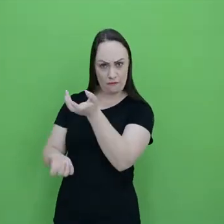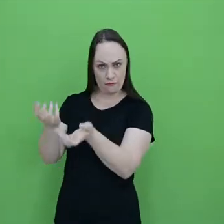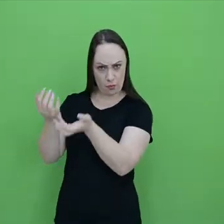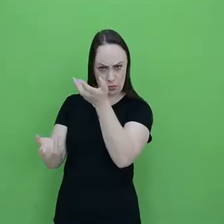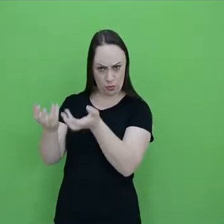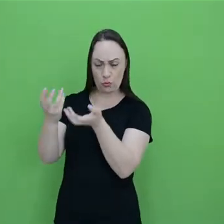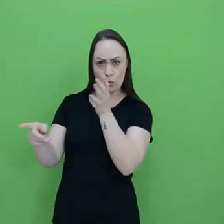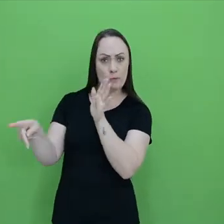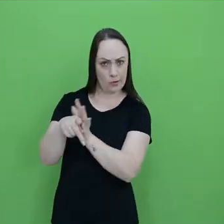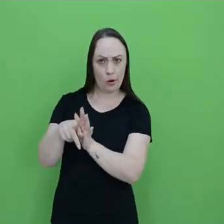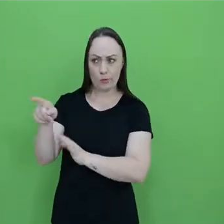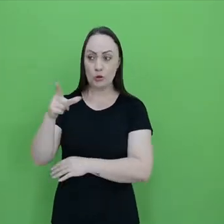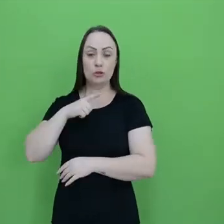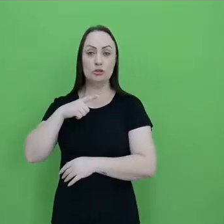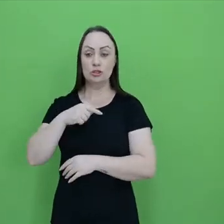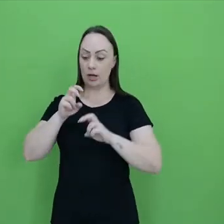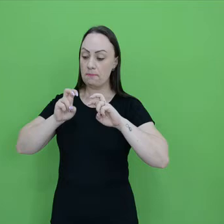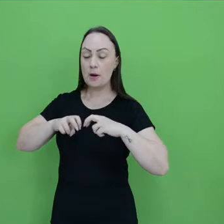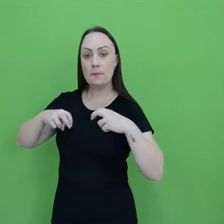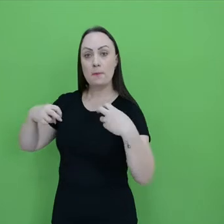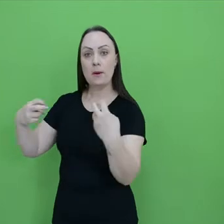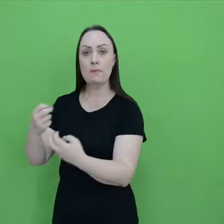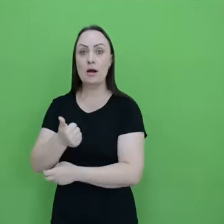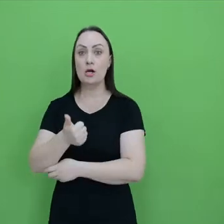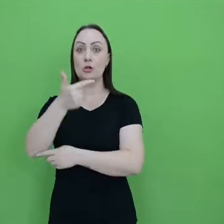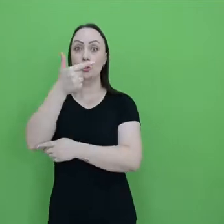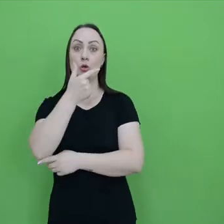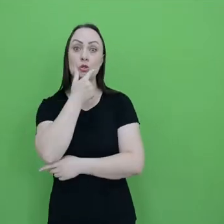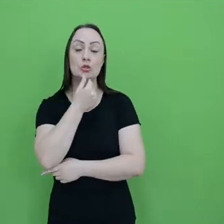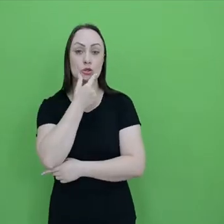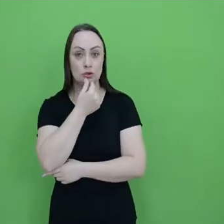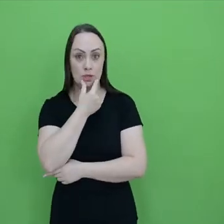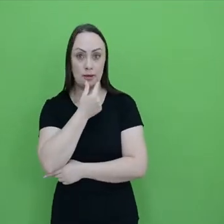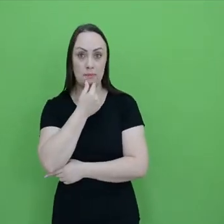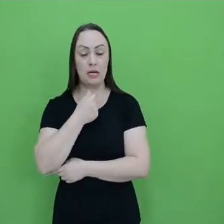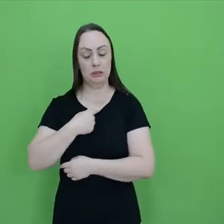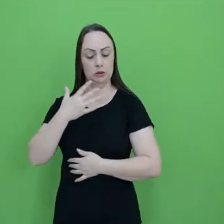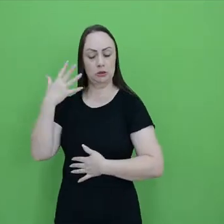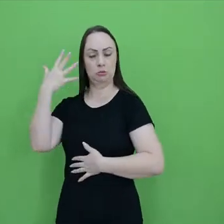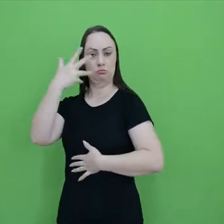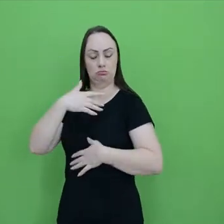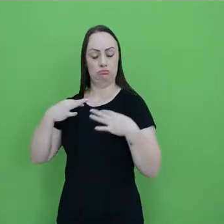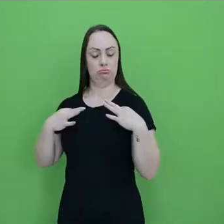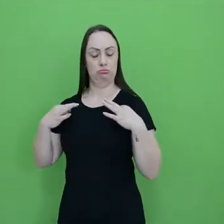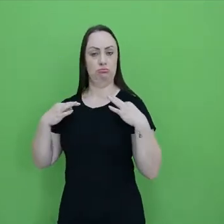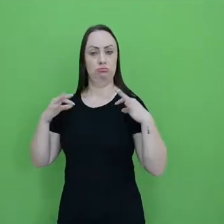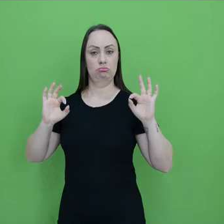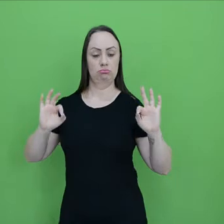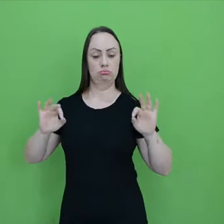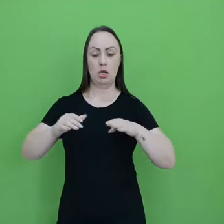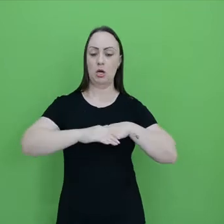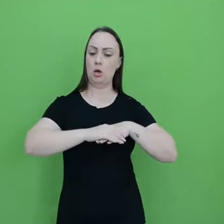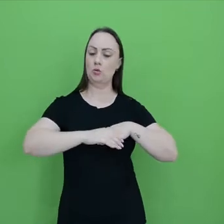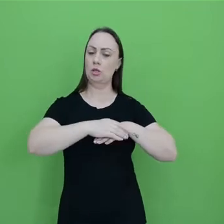fogueira. E ao redor da fogueira havia 12 rapazes, muito bem vestidos e muito